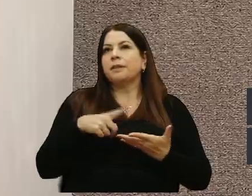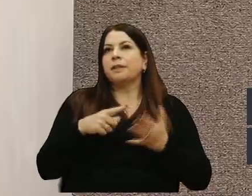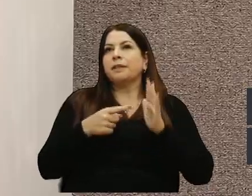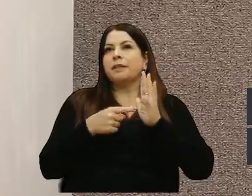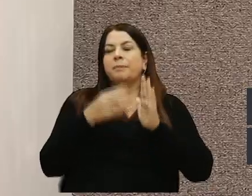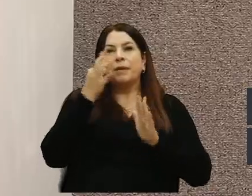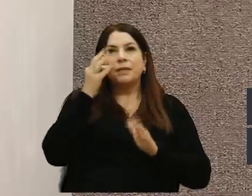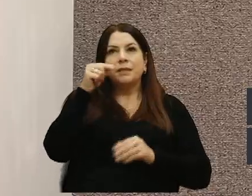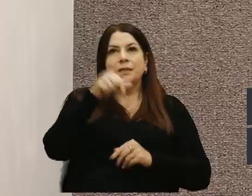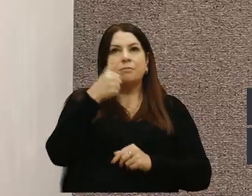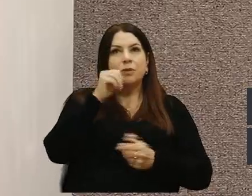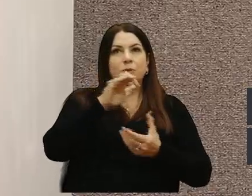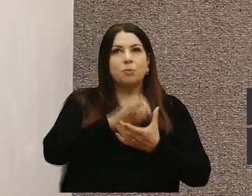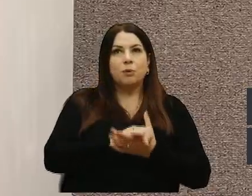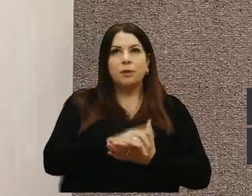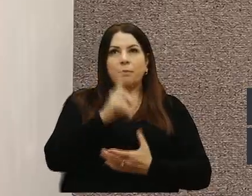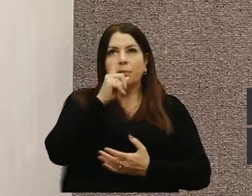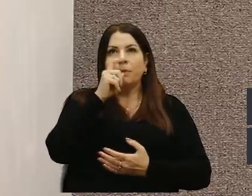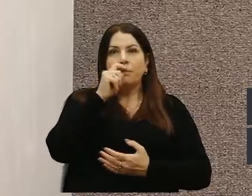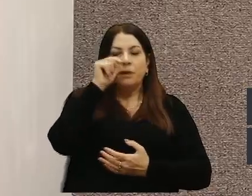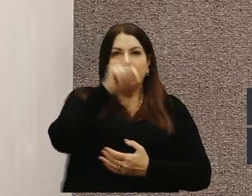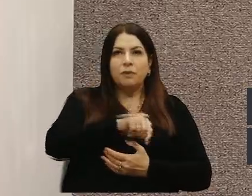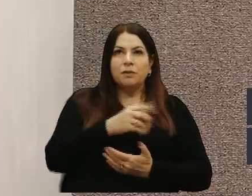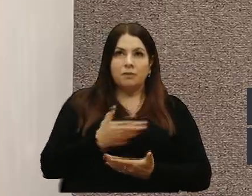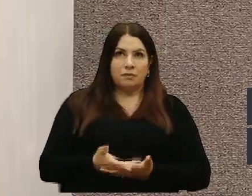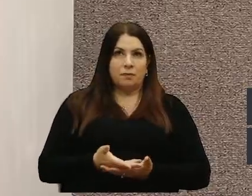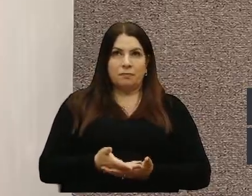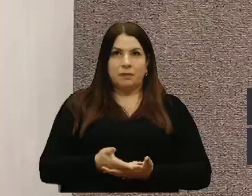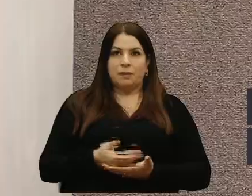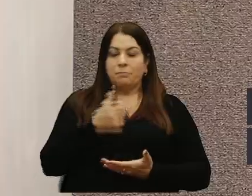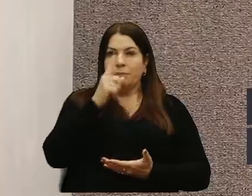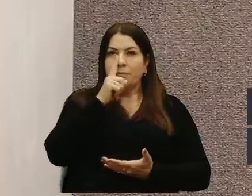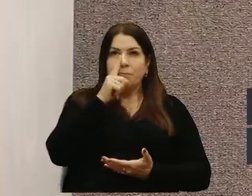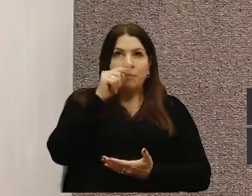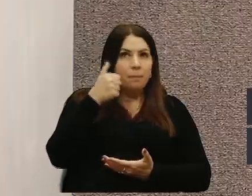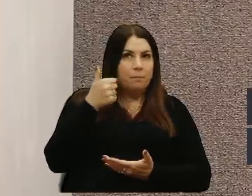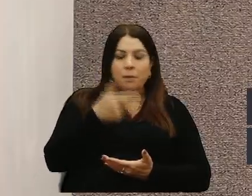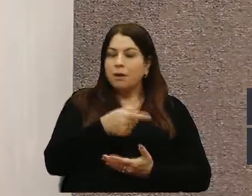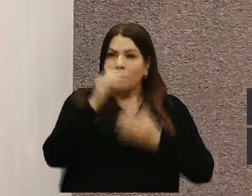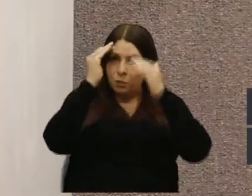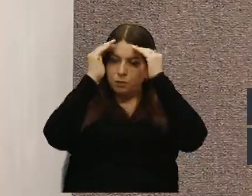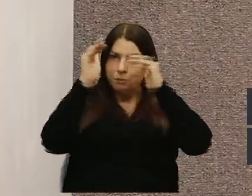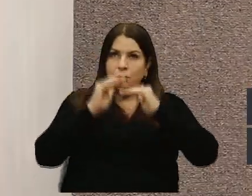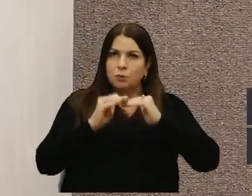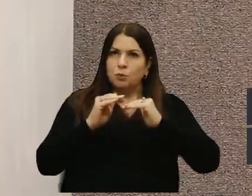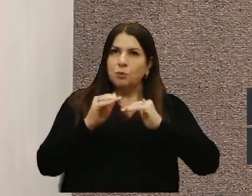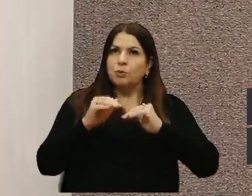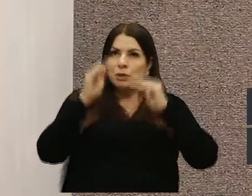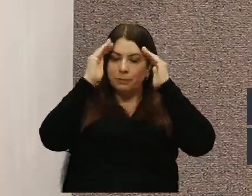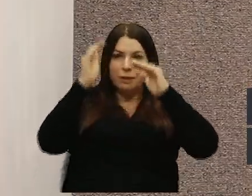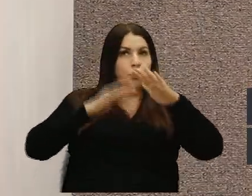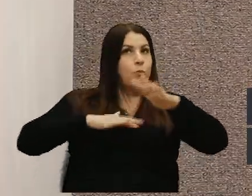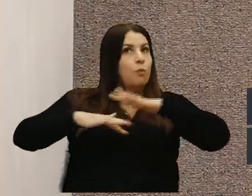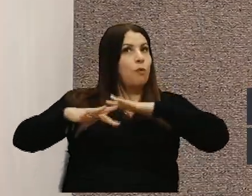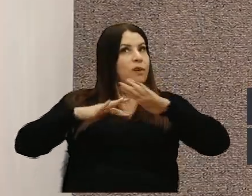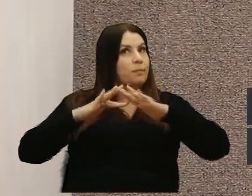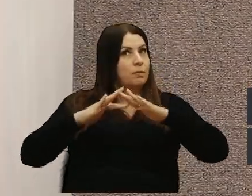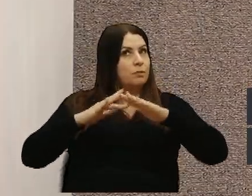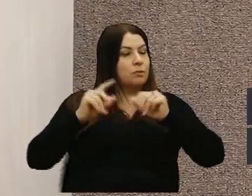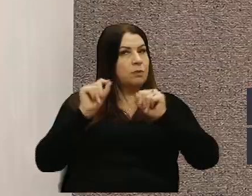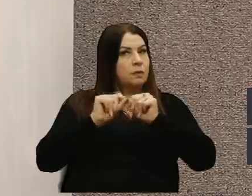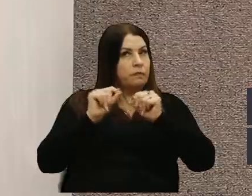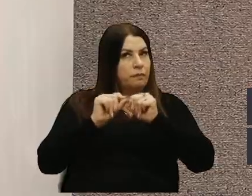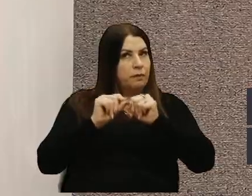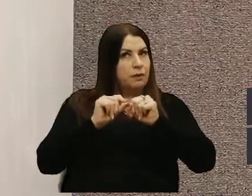presença da minha esposa aqui nesse plenário. Meus pais já vieram aqui, minha mãe. Maior respeito. Eu não respeito um movimento que é